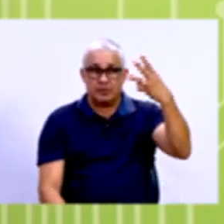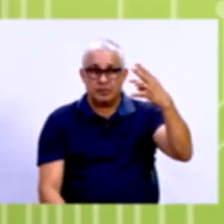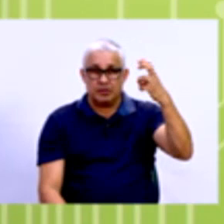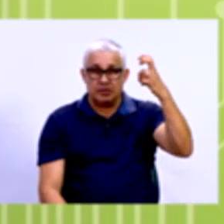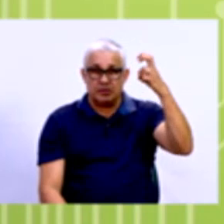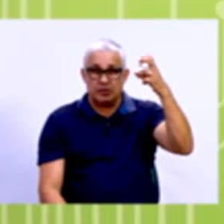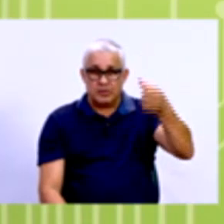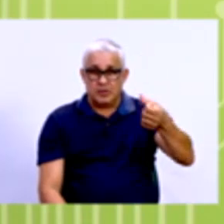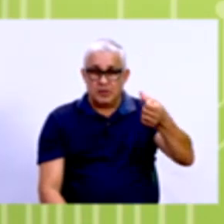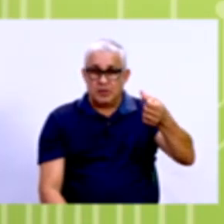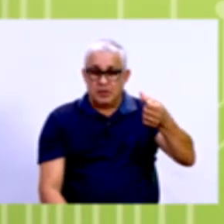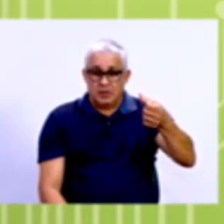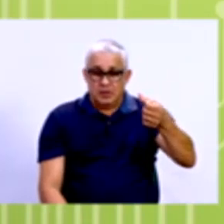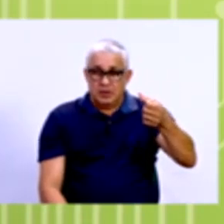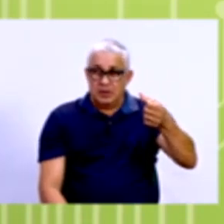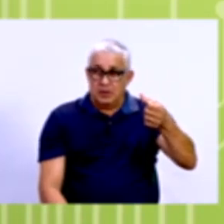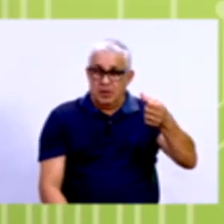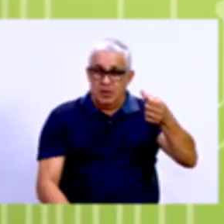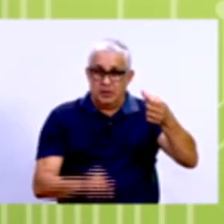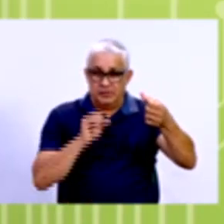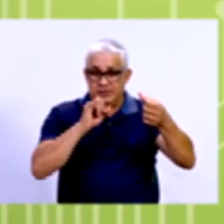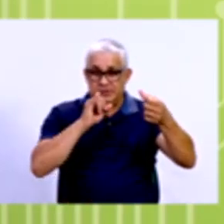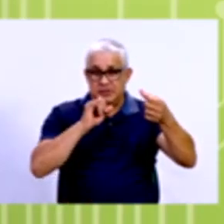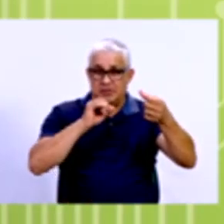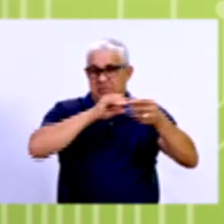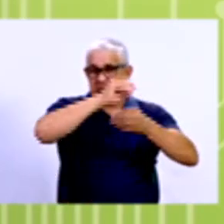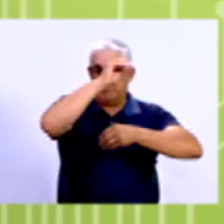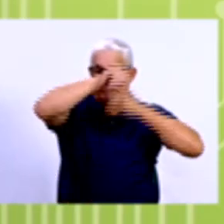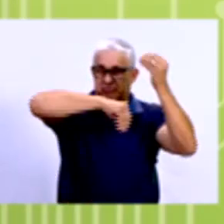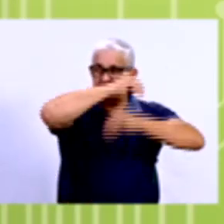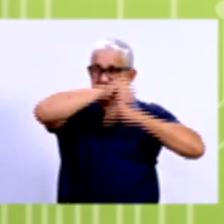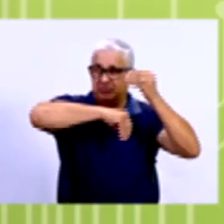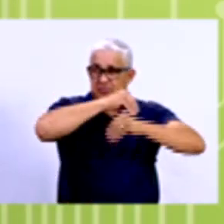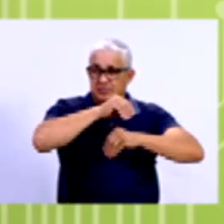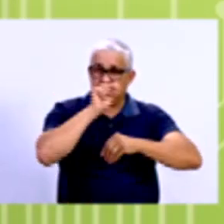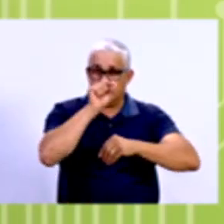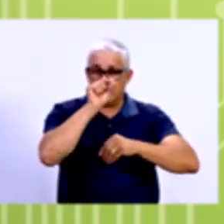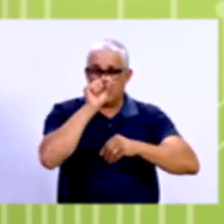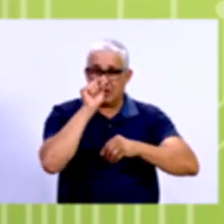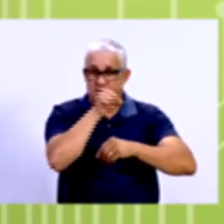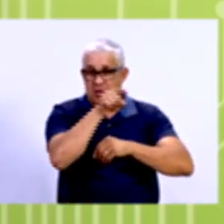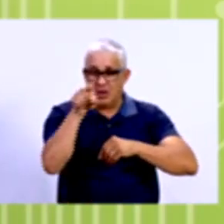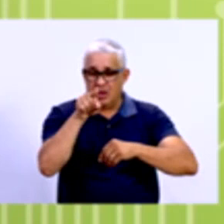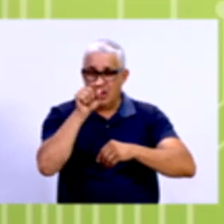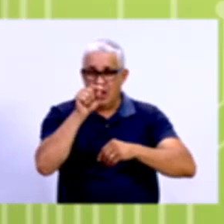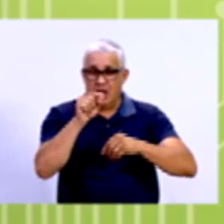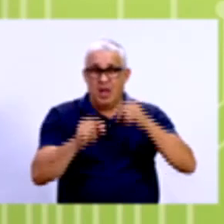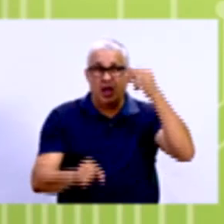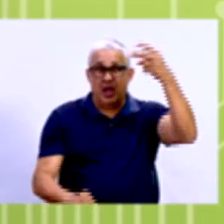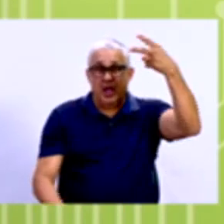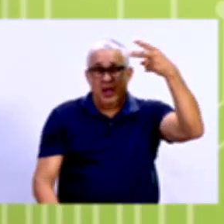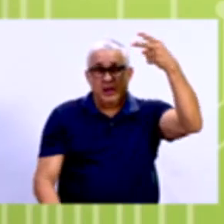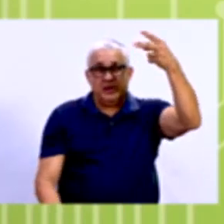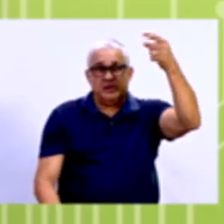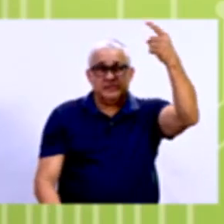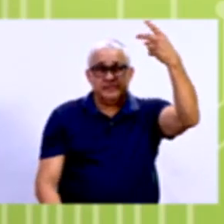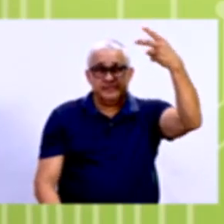6, estivesse desorganizado e vocês pegassem os dois do meio lá, que não